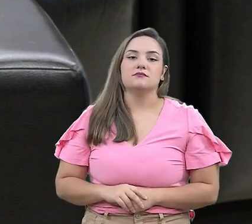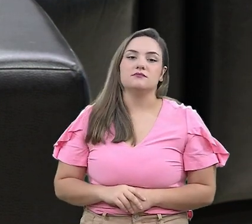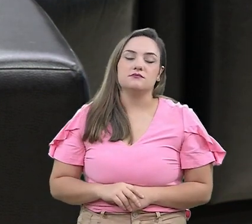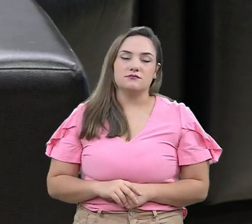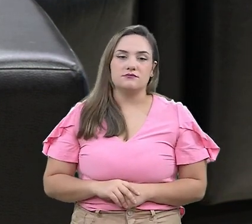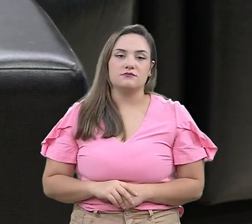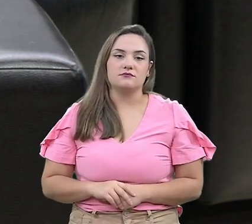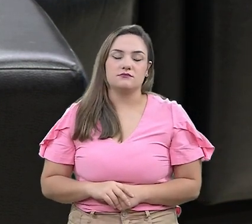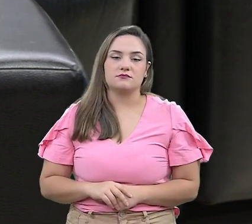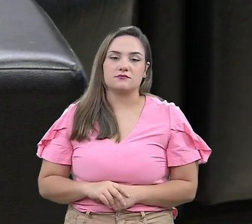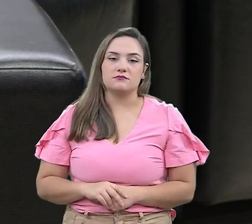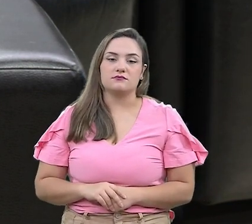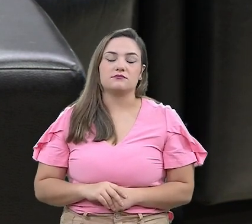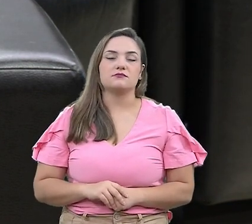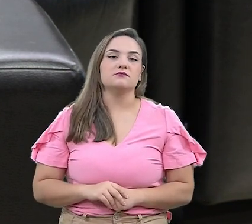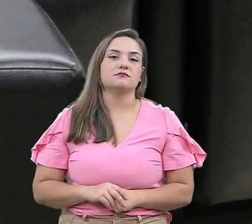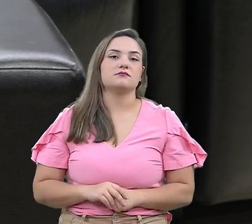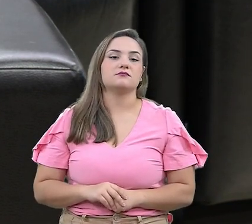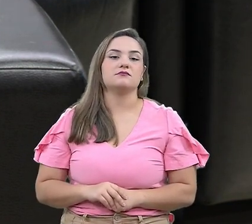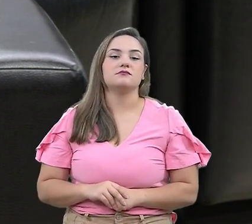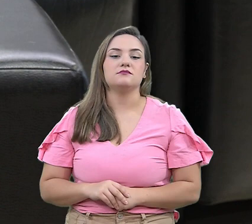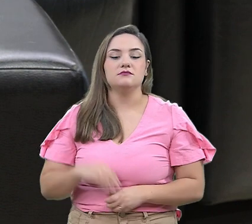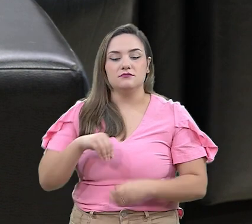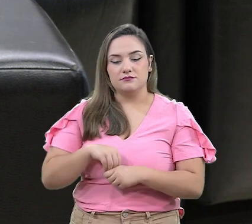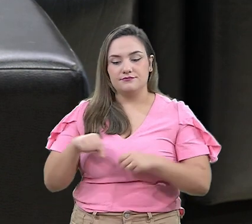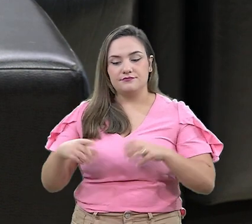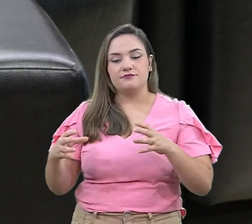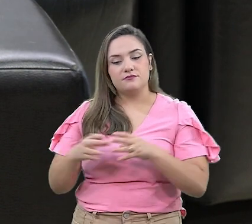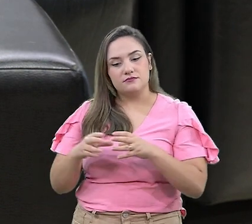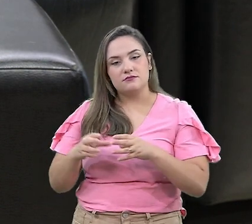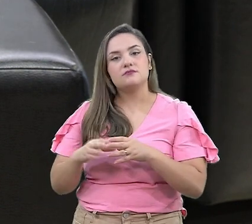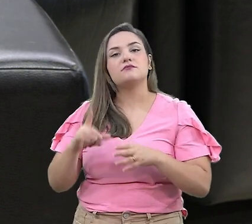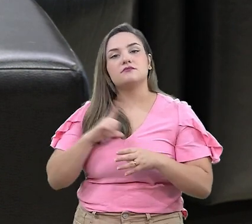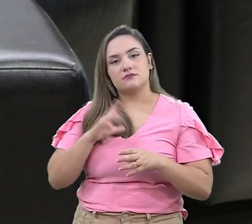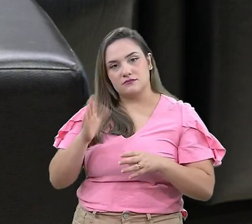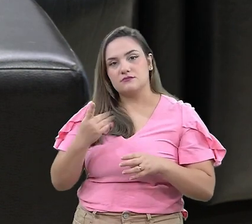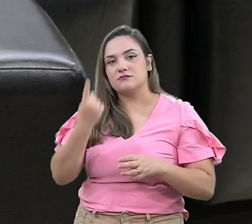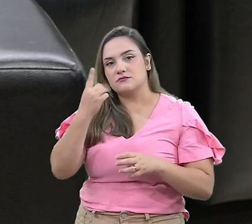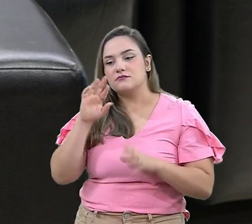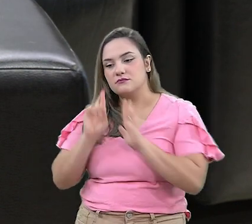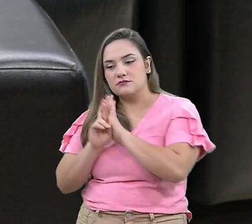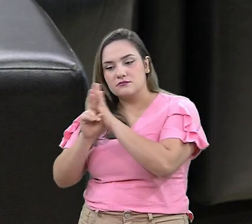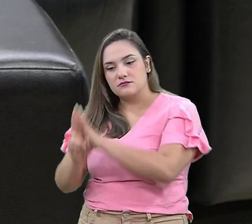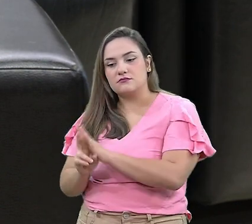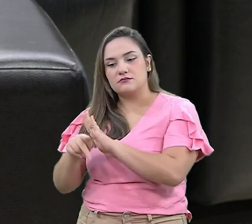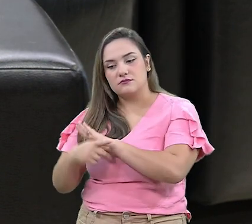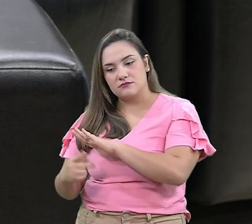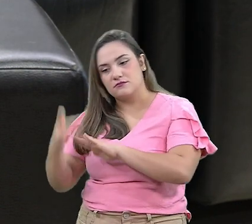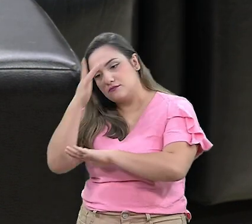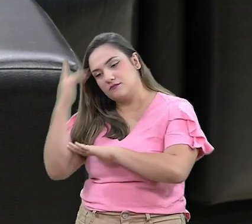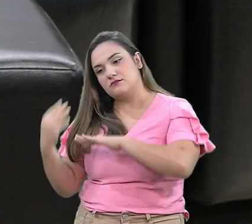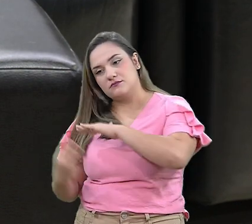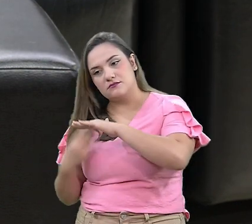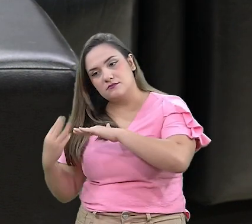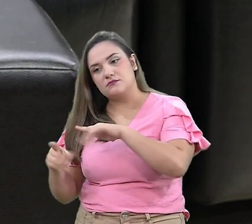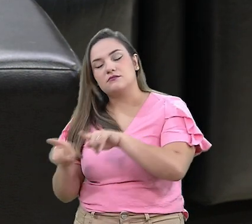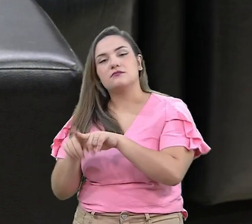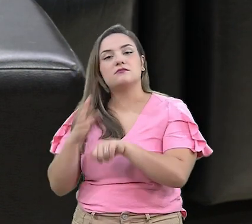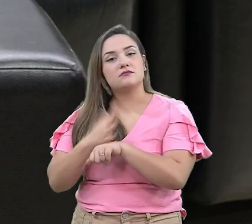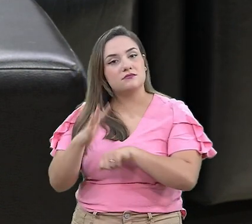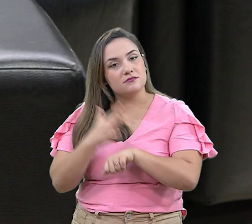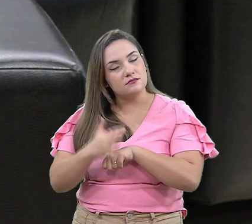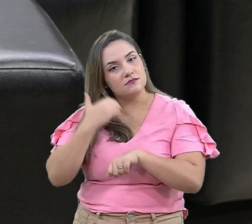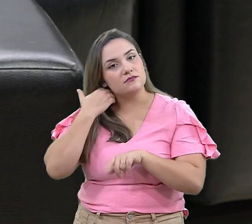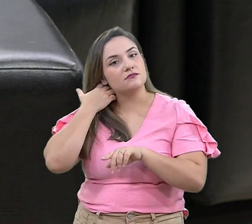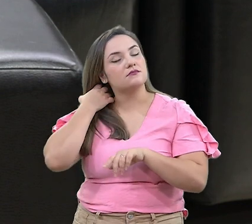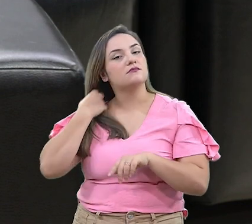Há na estrutura das comissões um representante dos terceirizados e dos